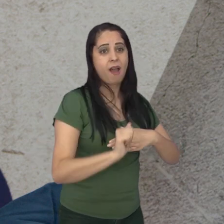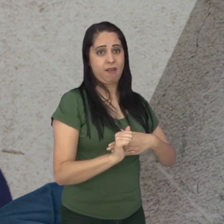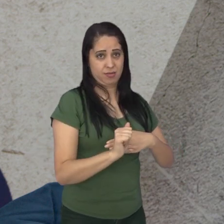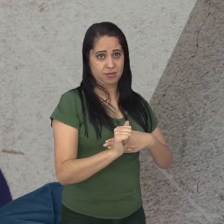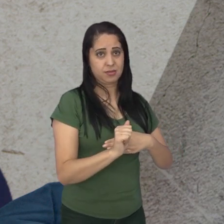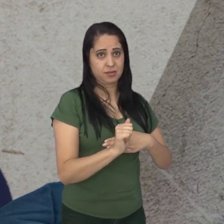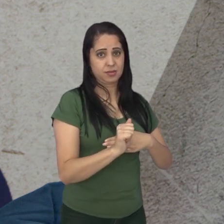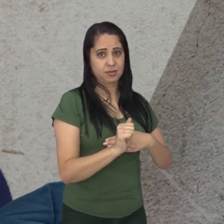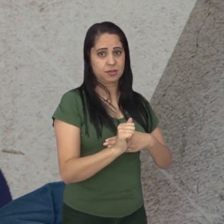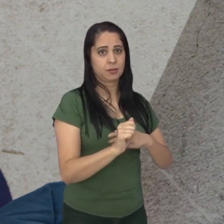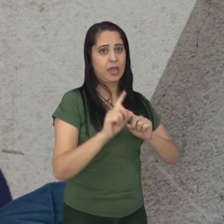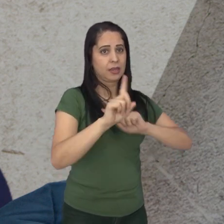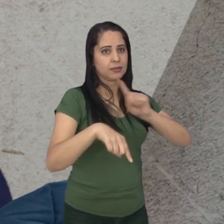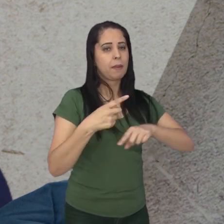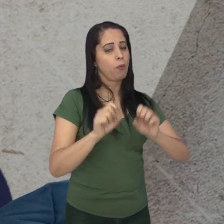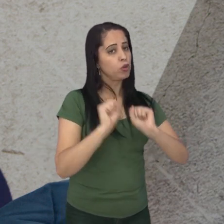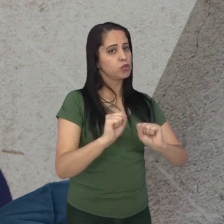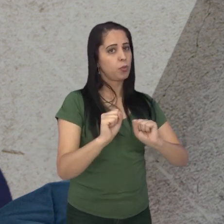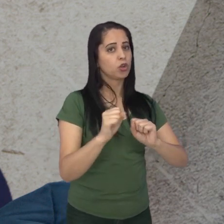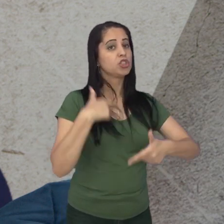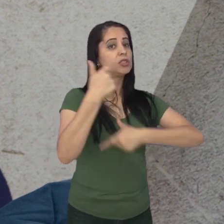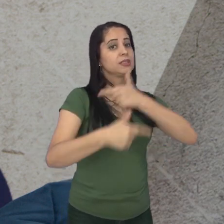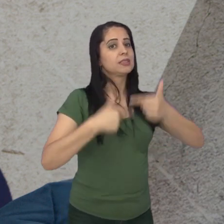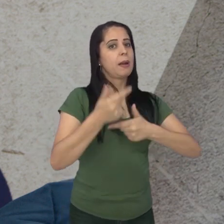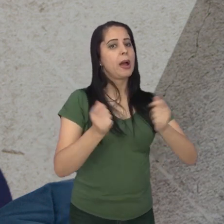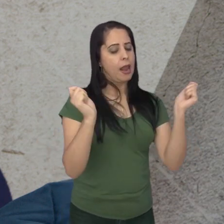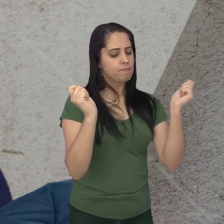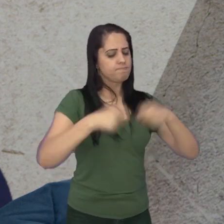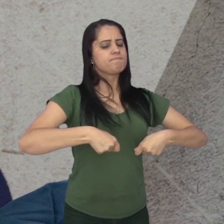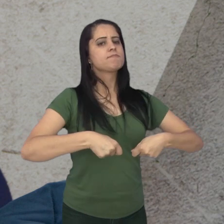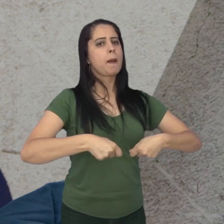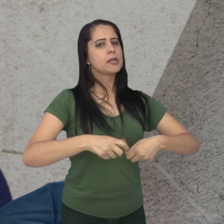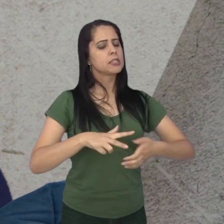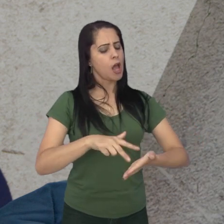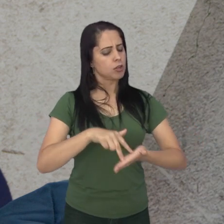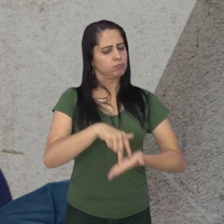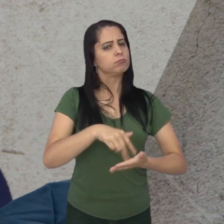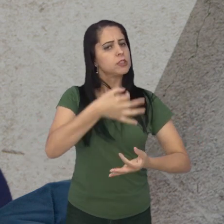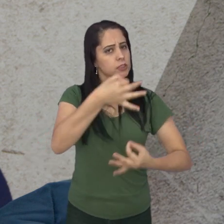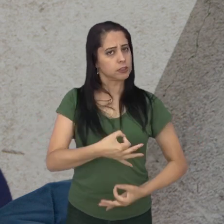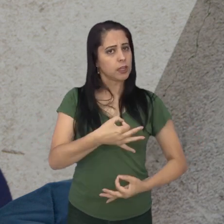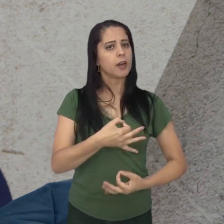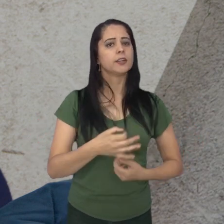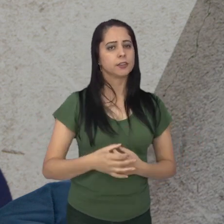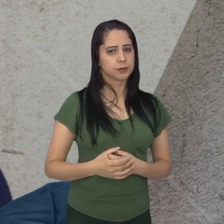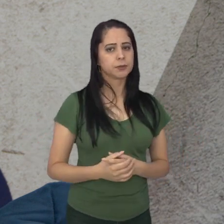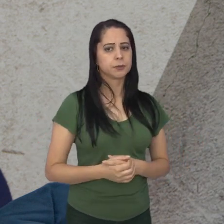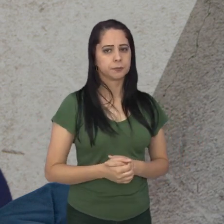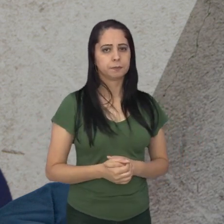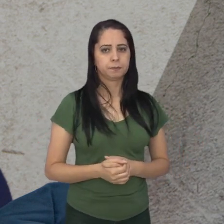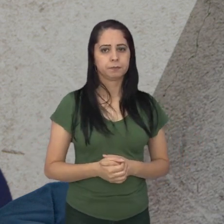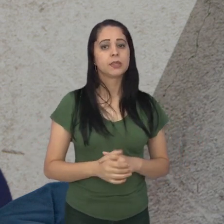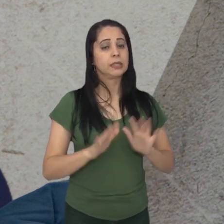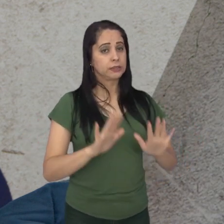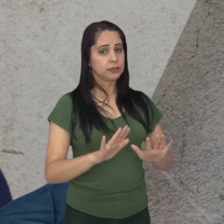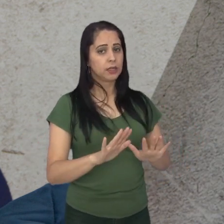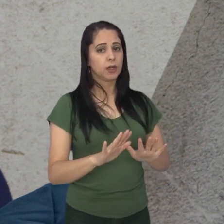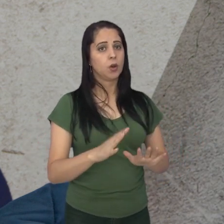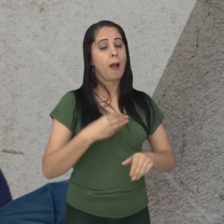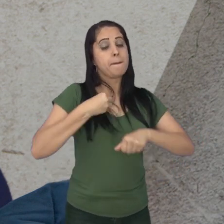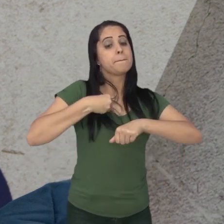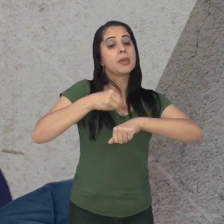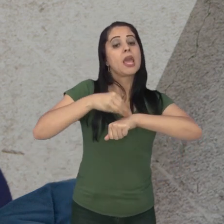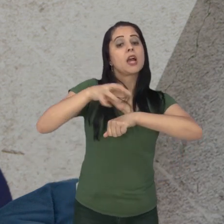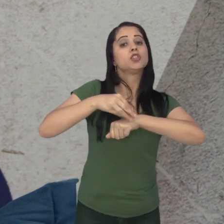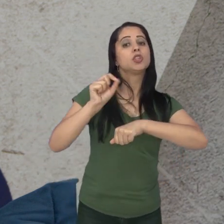mais firme no mercado, né, mais assertiva, para atender o mercado e esse nicho de interesse que você escolheu. Então,